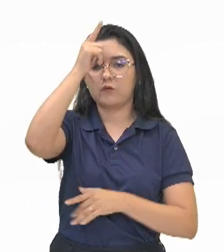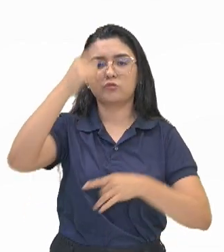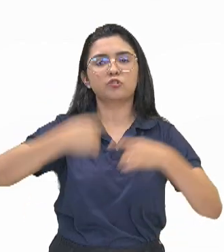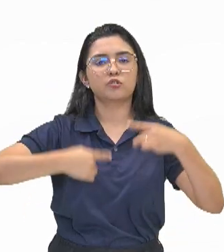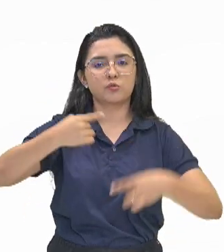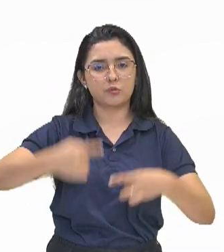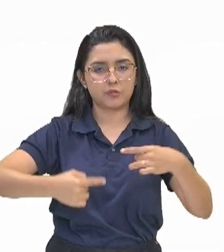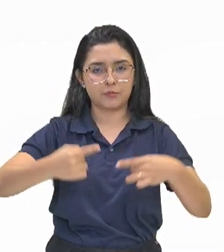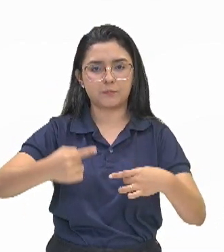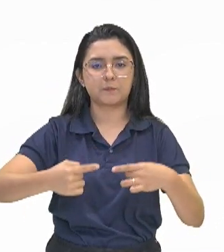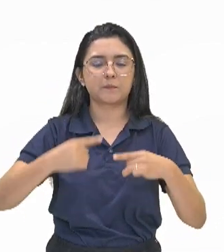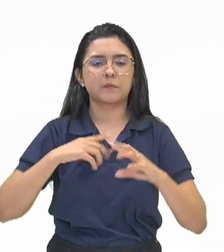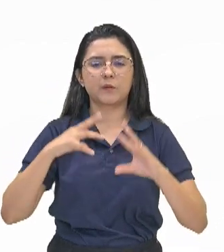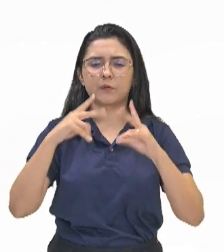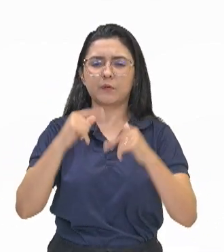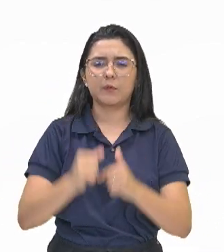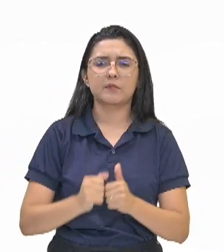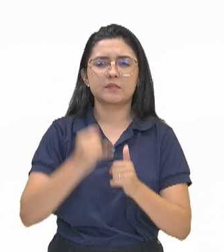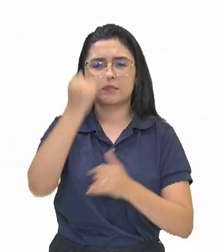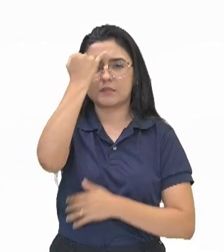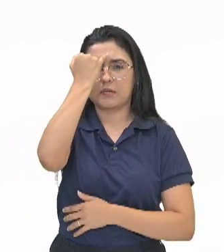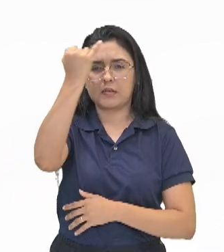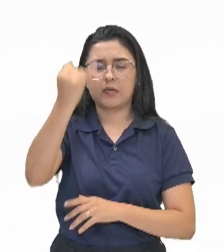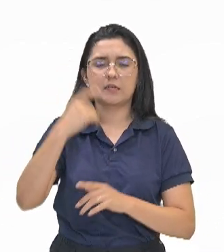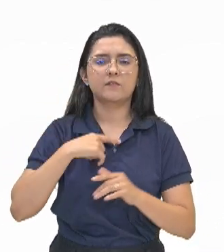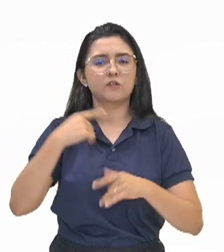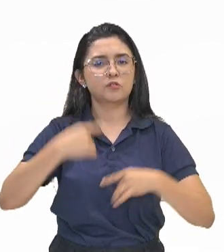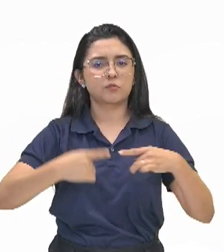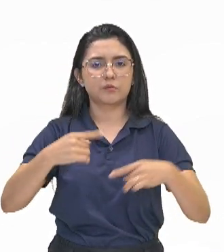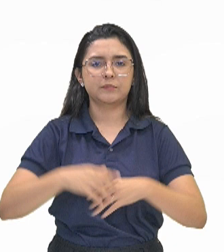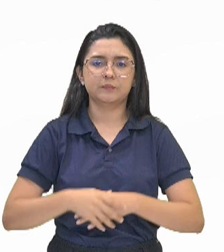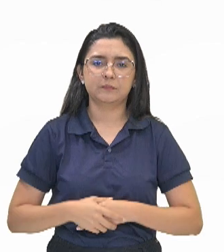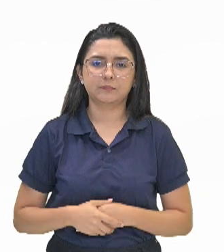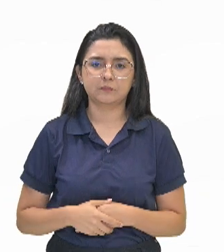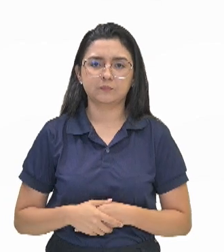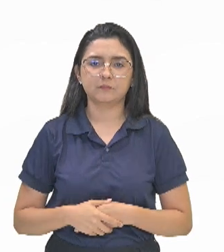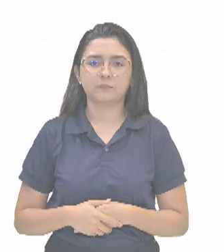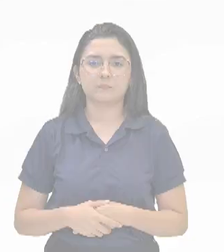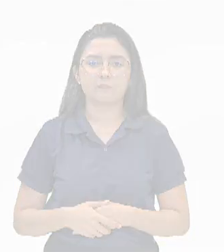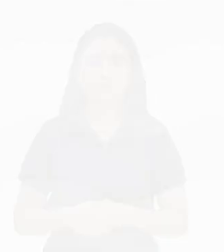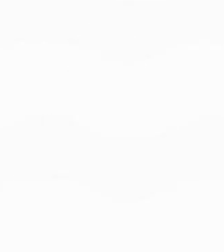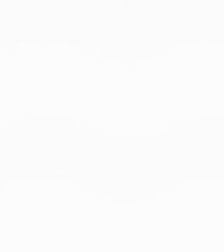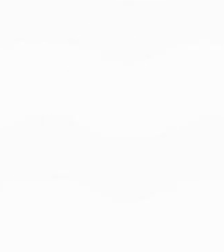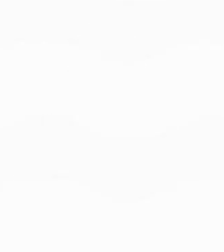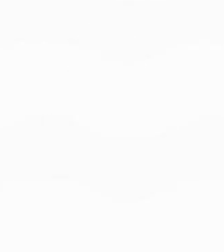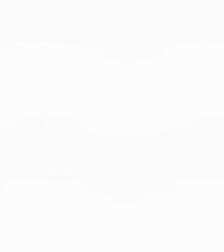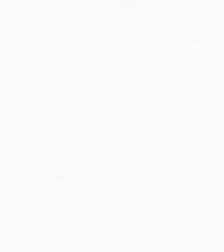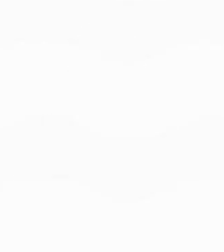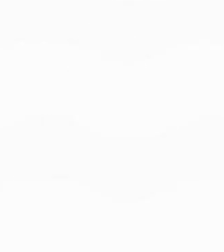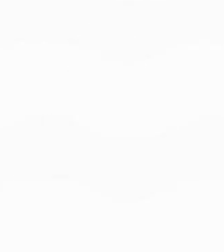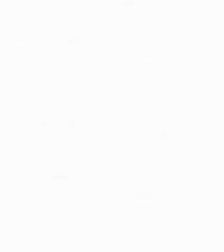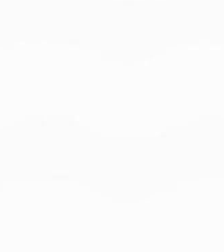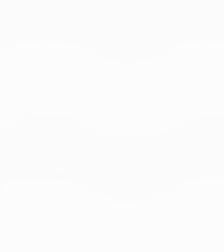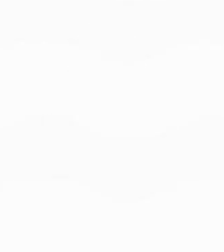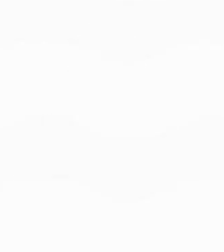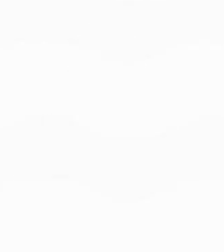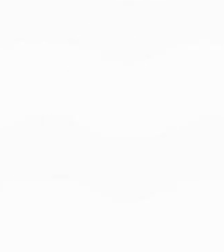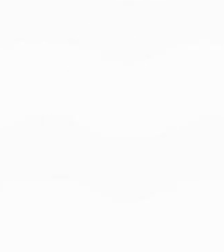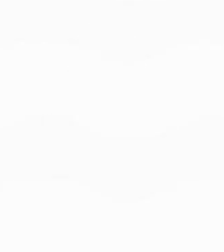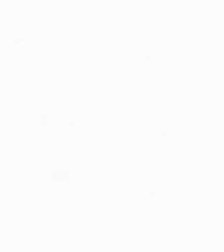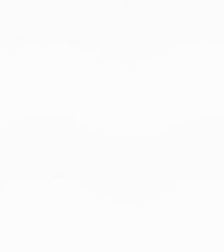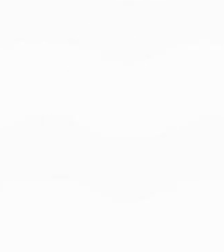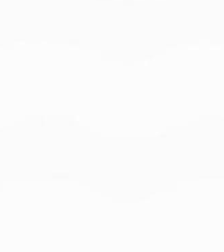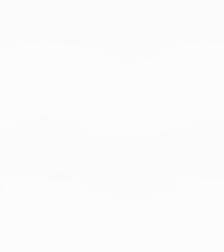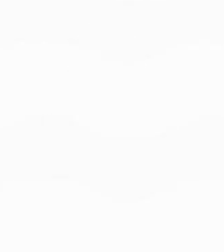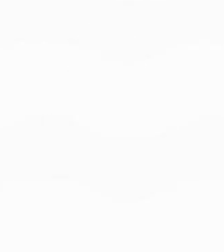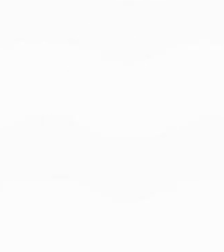discutir todas as ideias aí em torno disso. Tá bom? Então deu para entender, né? O que